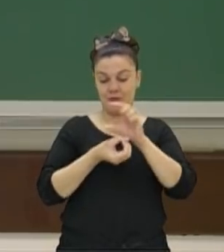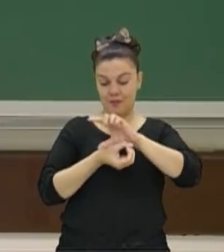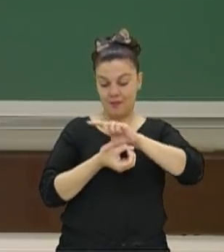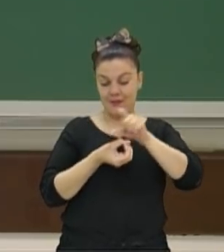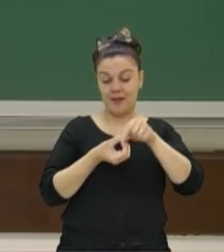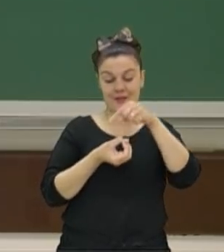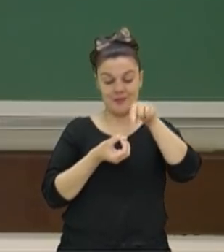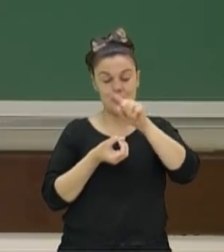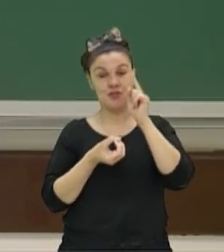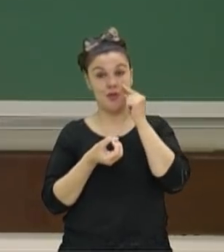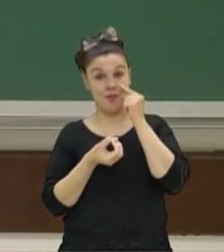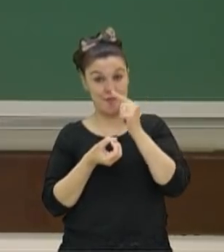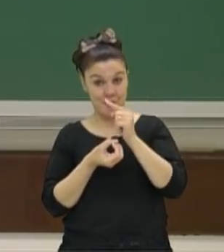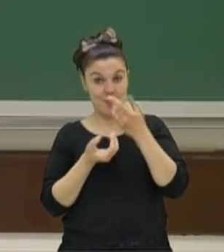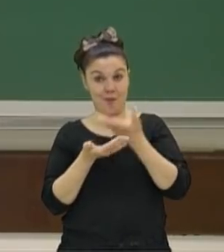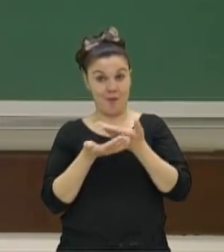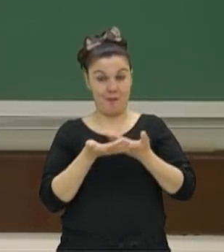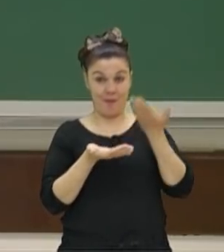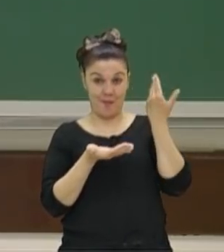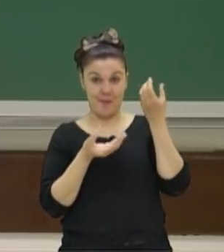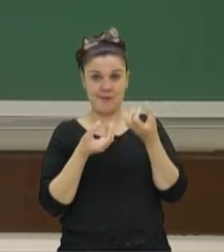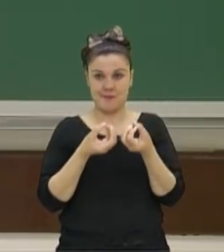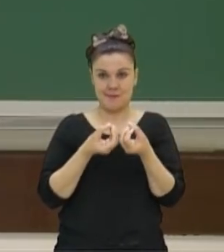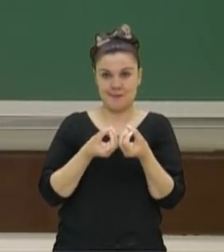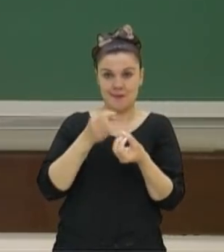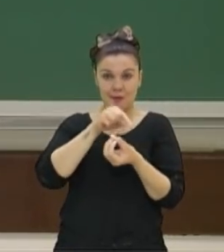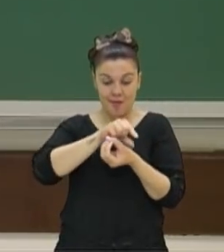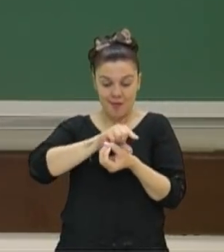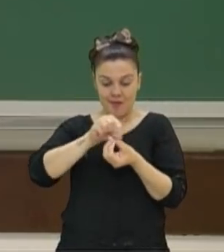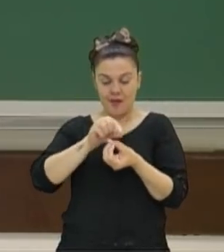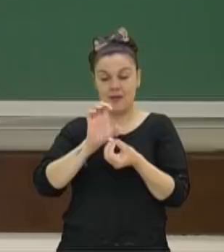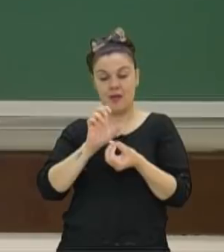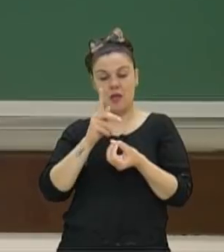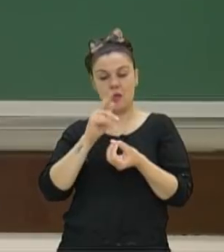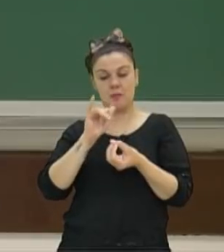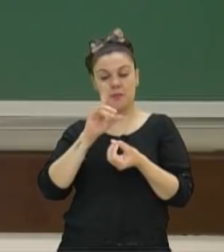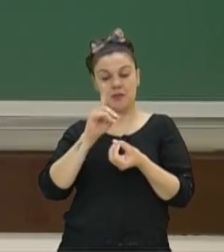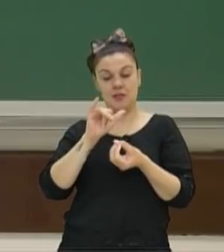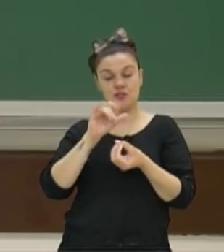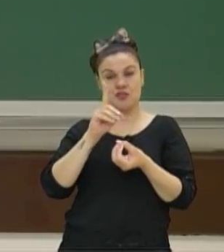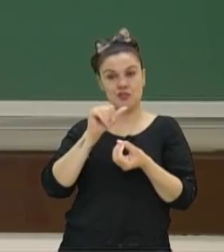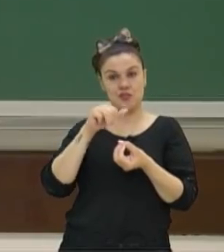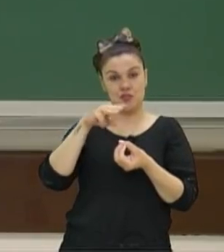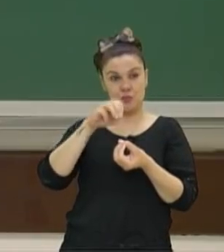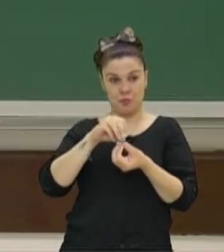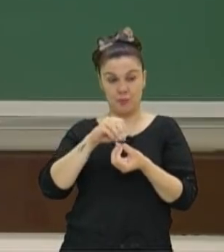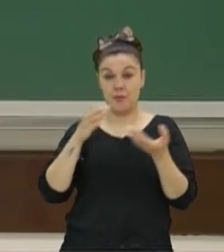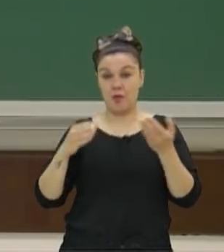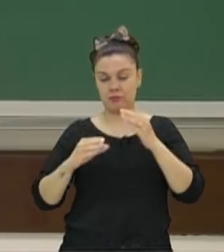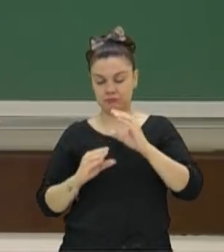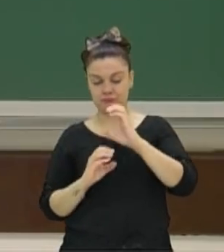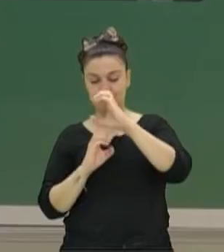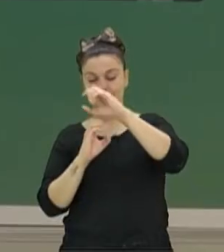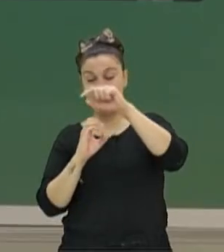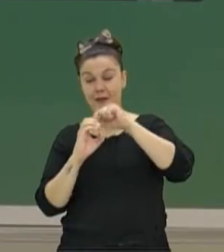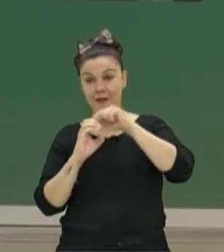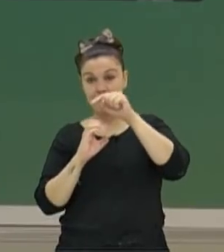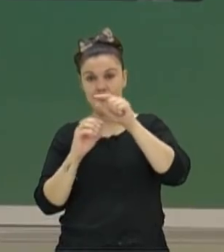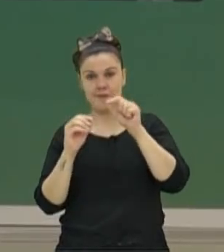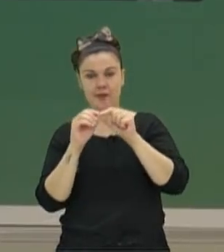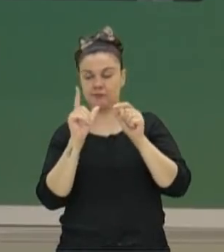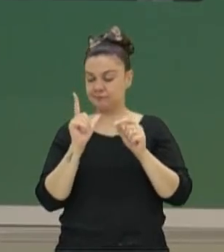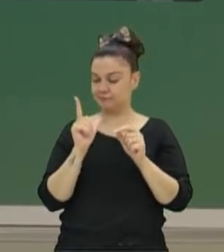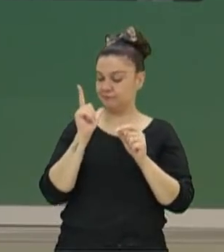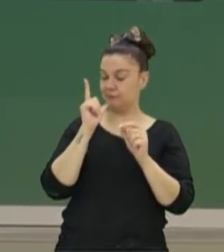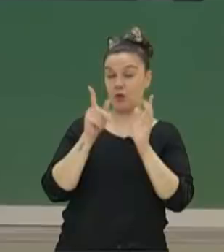nós já vimos nas duas aulas anteriores a essa, que são os epidídimos. E a glândula que produz esse líquido,